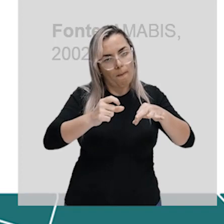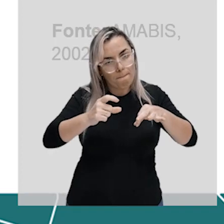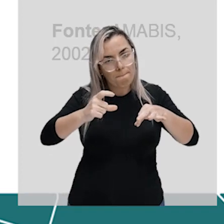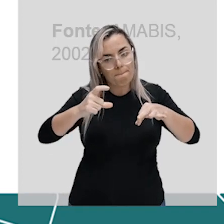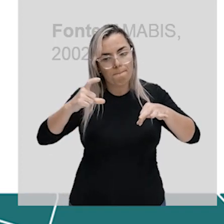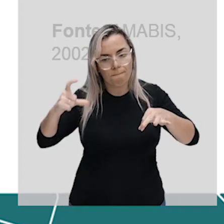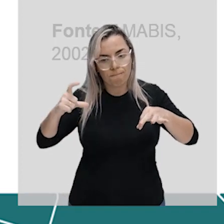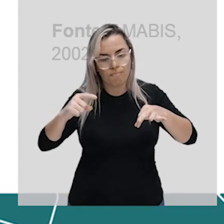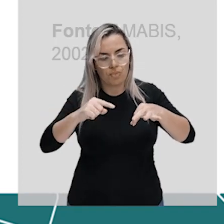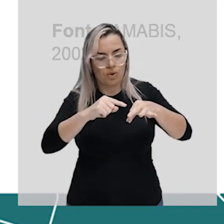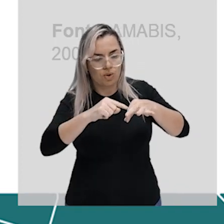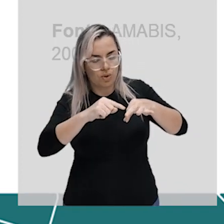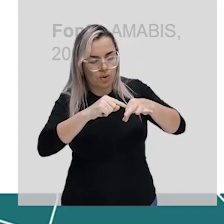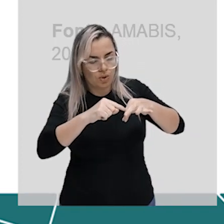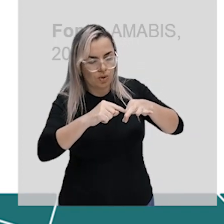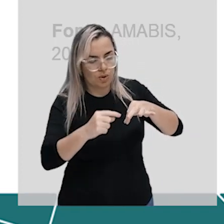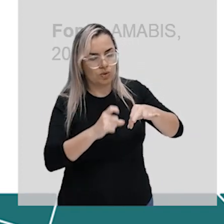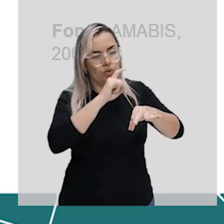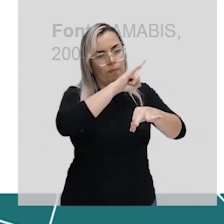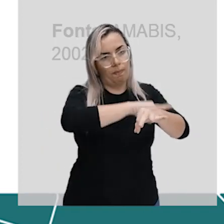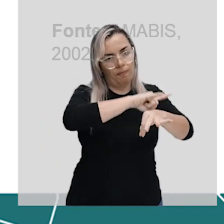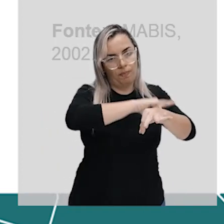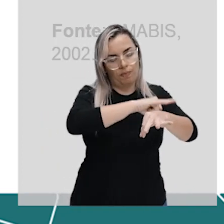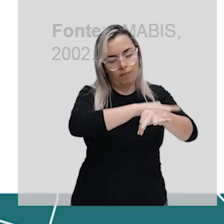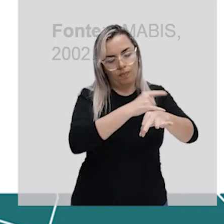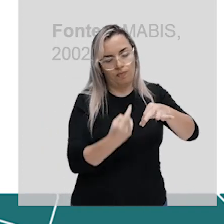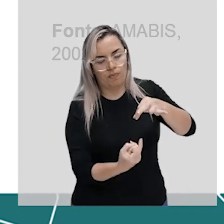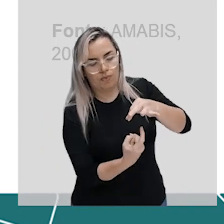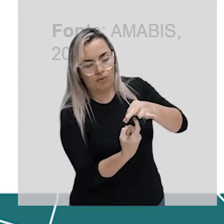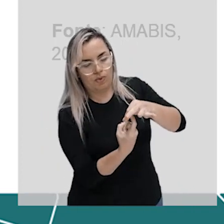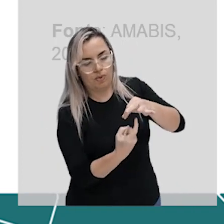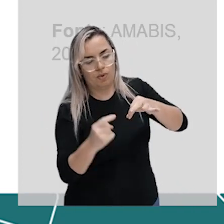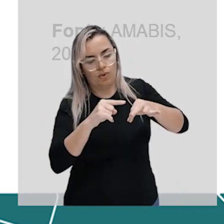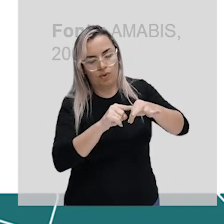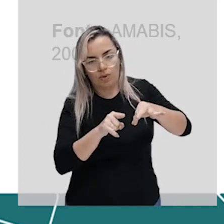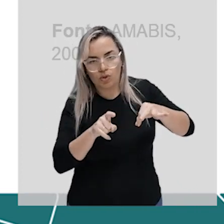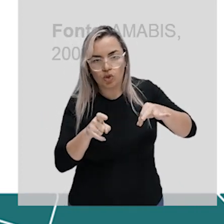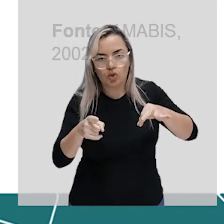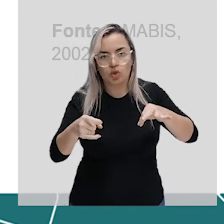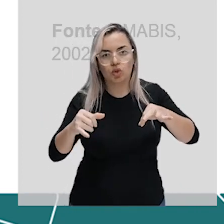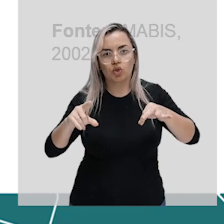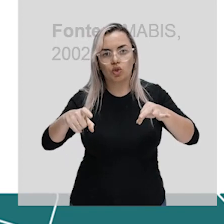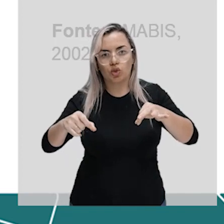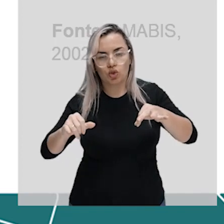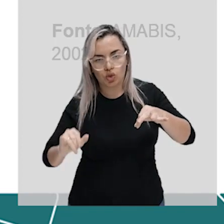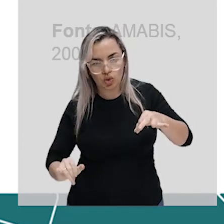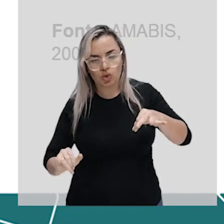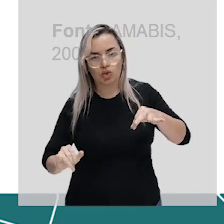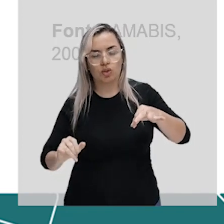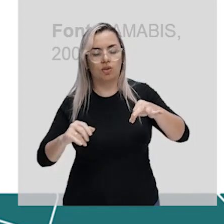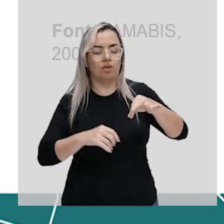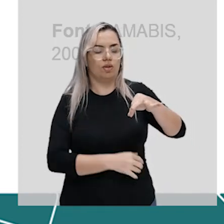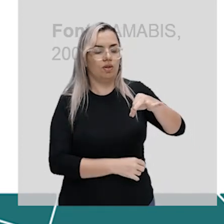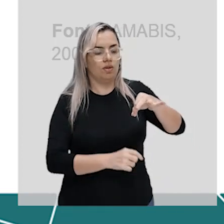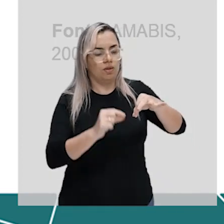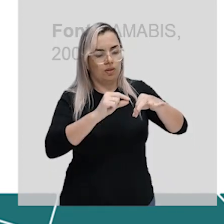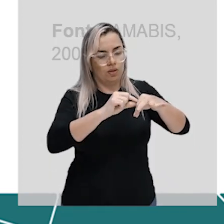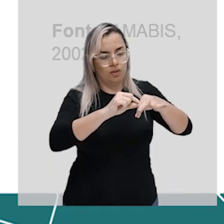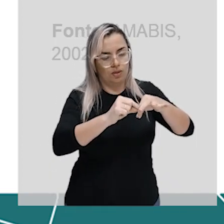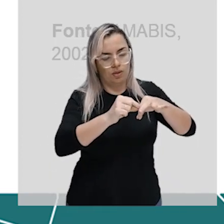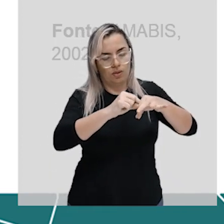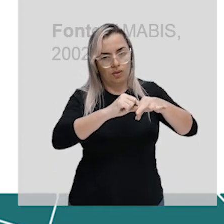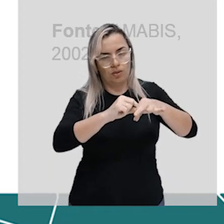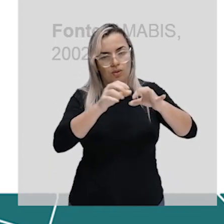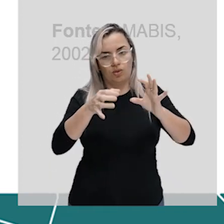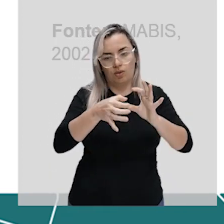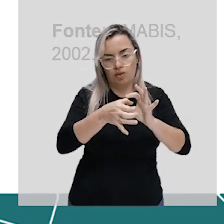tem um orifício por onde sai a urina? Tá aqui, ó. Esse aqui é o orifício por onde sai a urina, que é a abertura da uretra. Veja que ela está